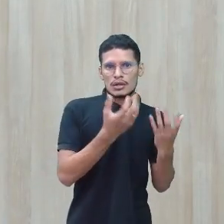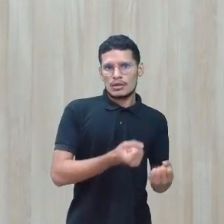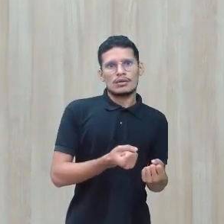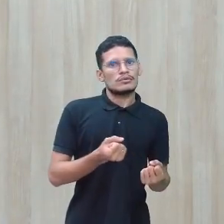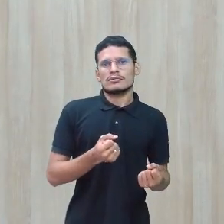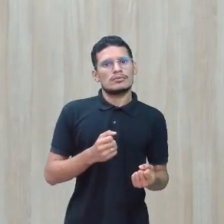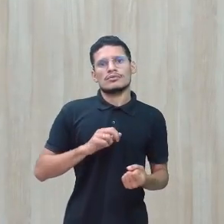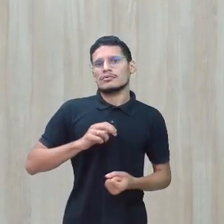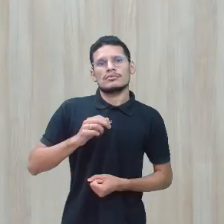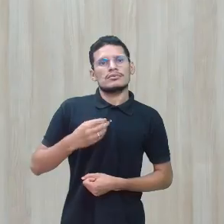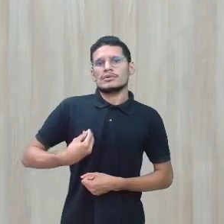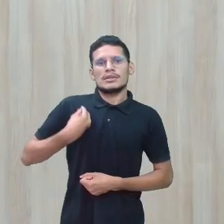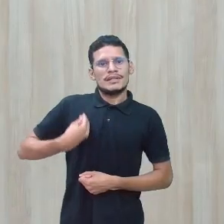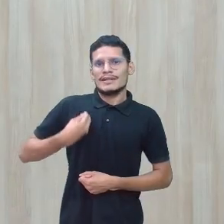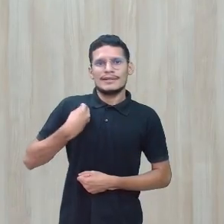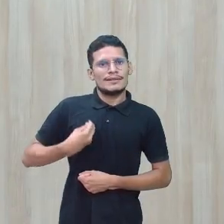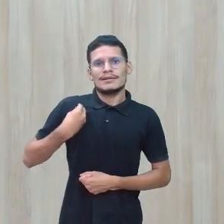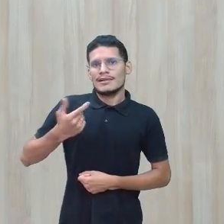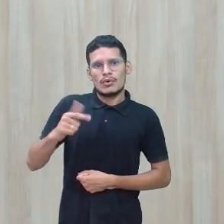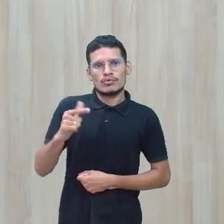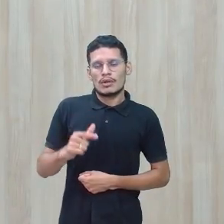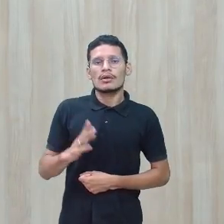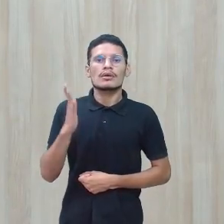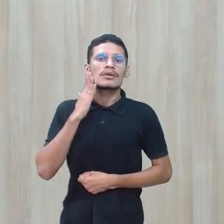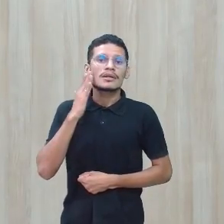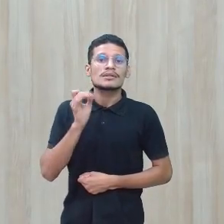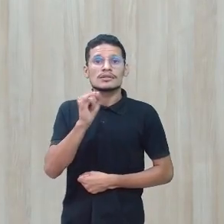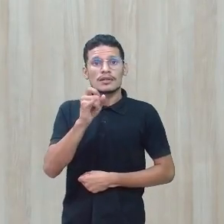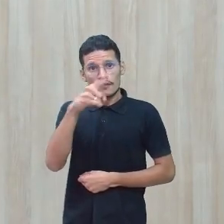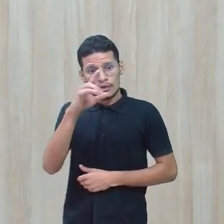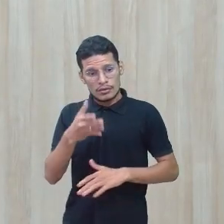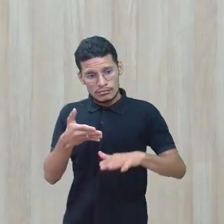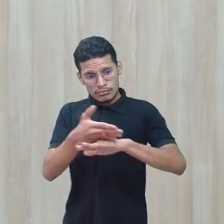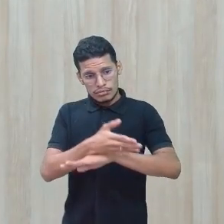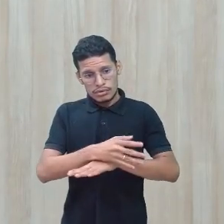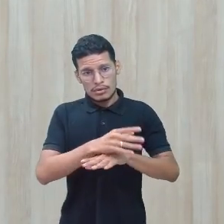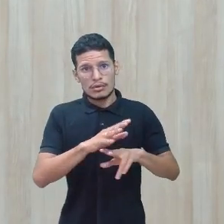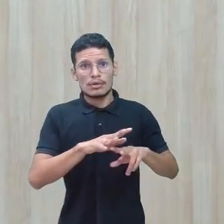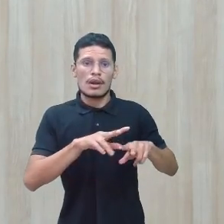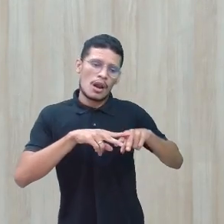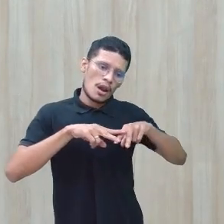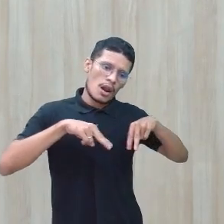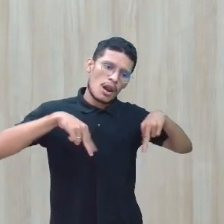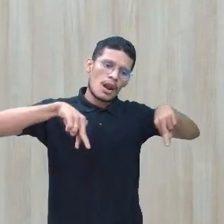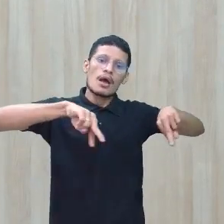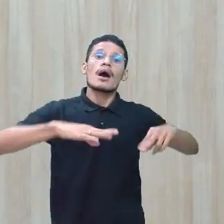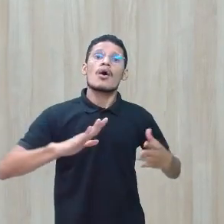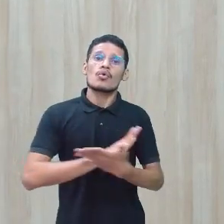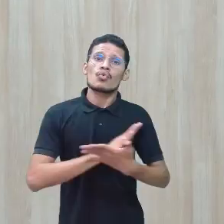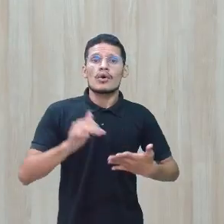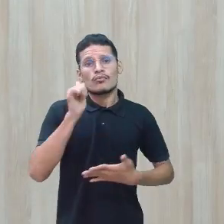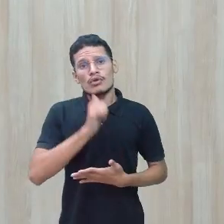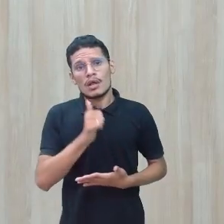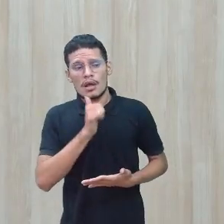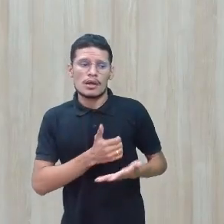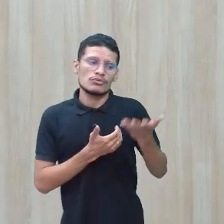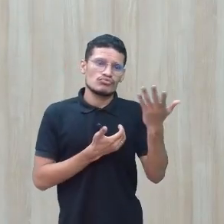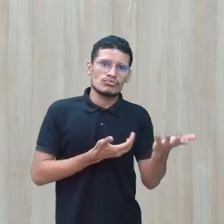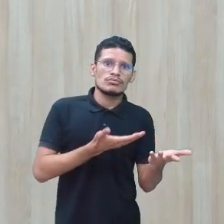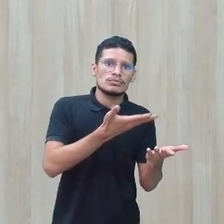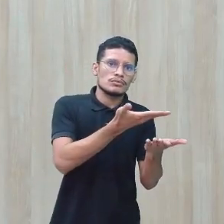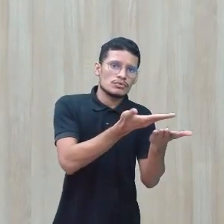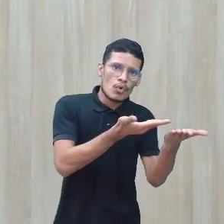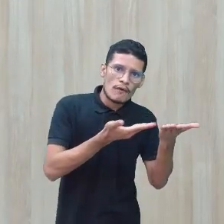forem num baile de dança de salão, vocês vão ver mulheres conduzindo mulheres, homens